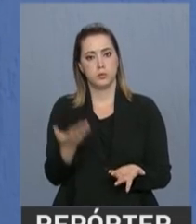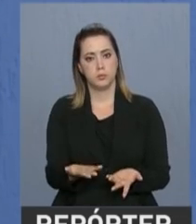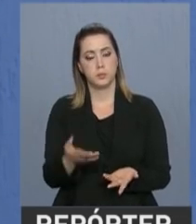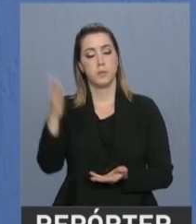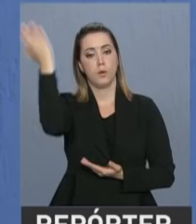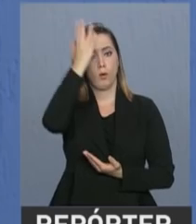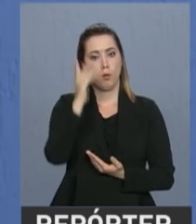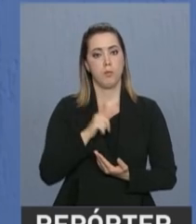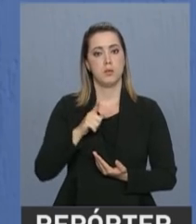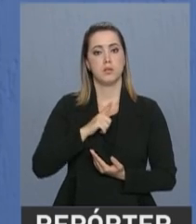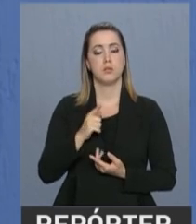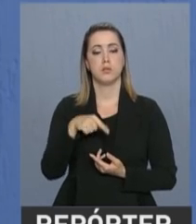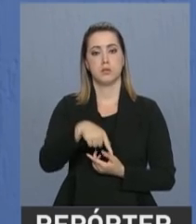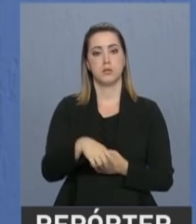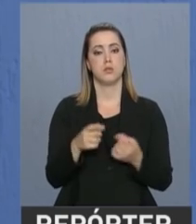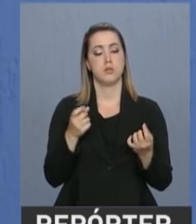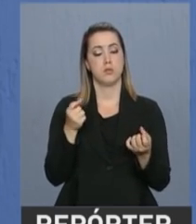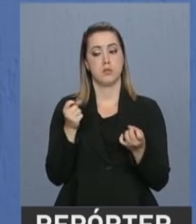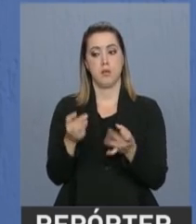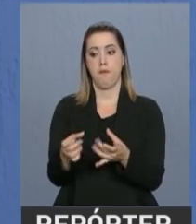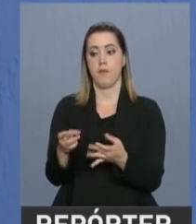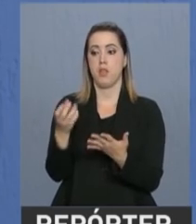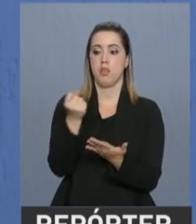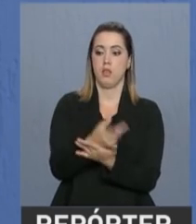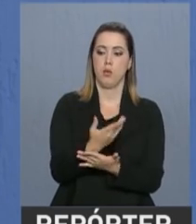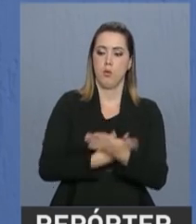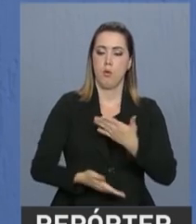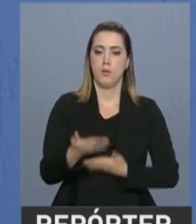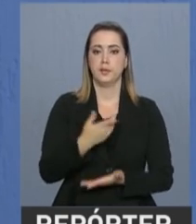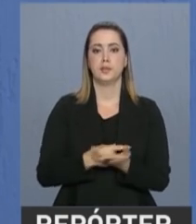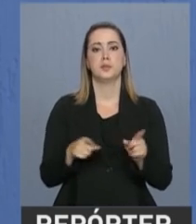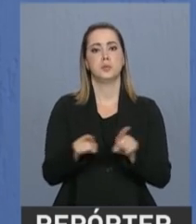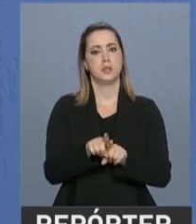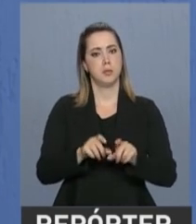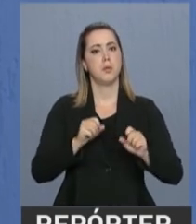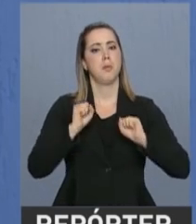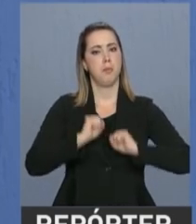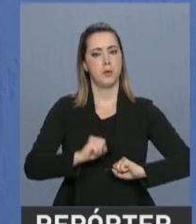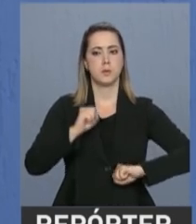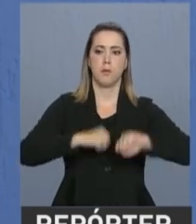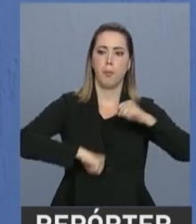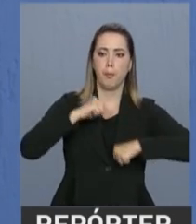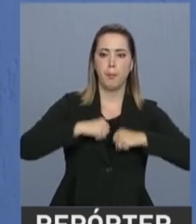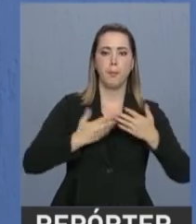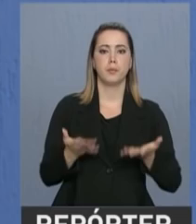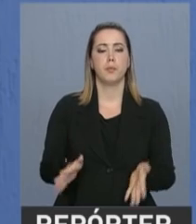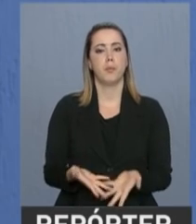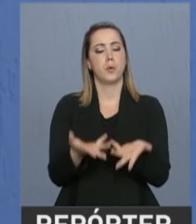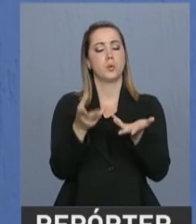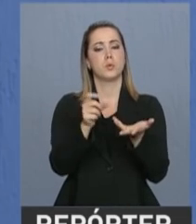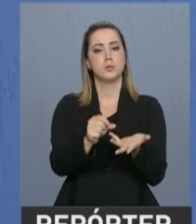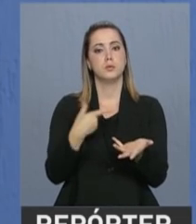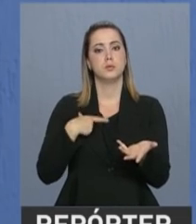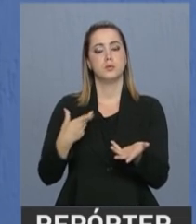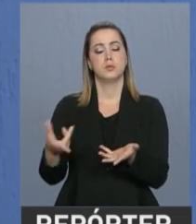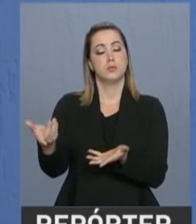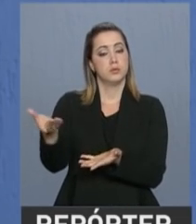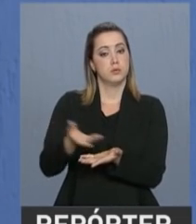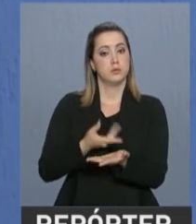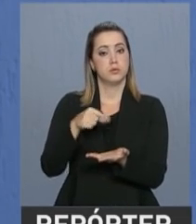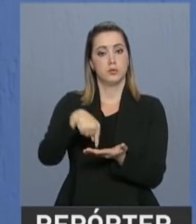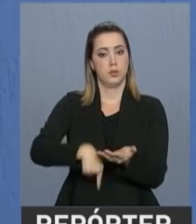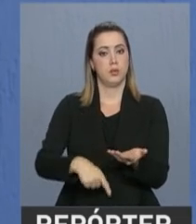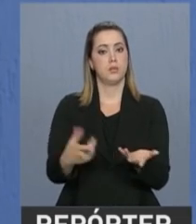que o Brasil além de ser um mercado consumidor se transforme no mercado produtor e ao se transformar no mercado produtor retenha